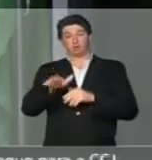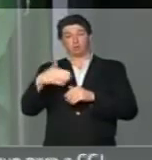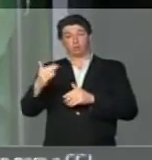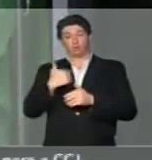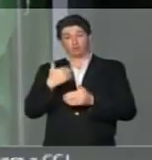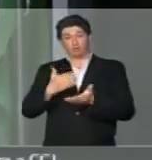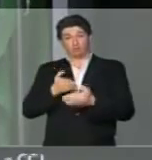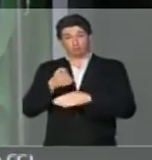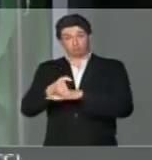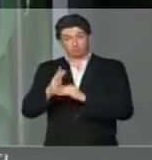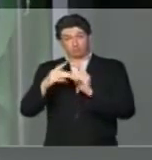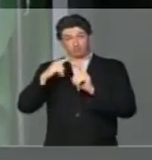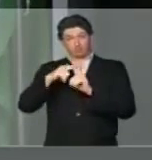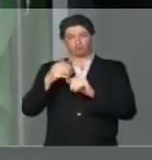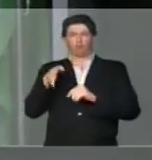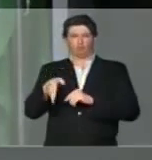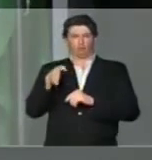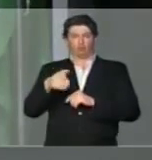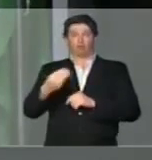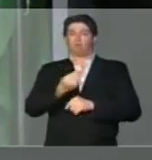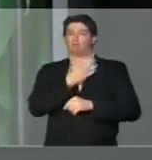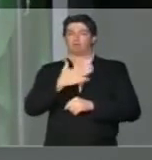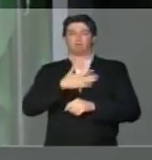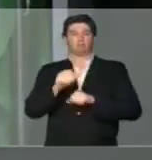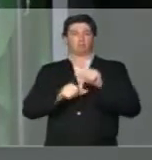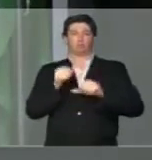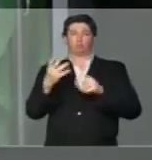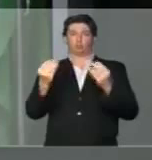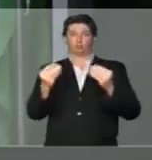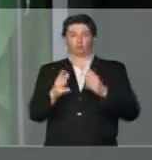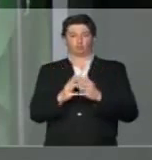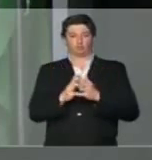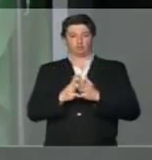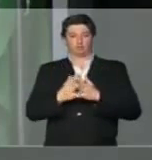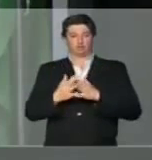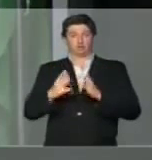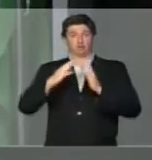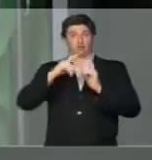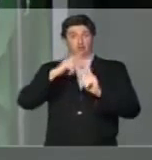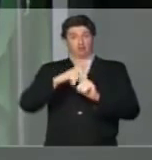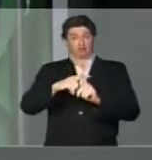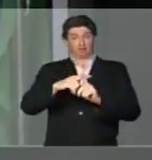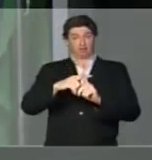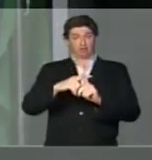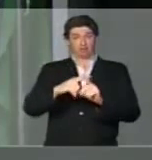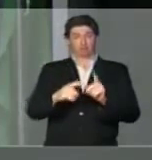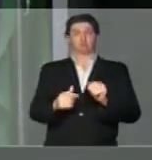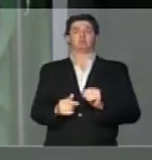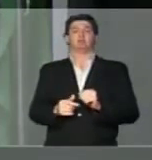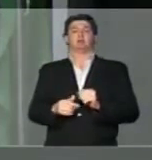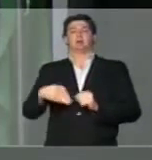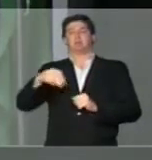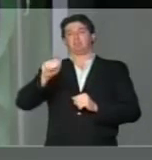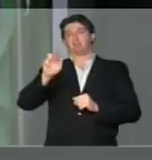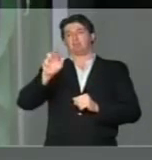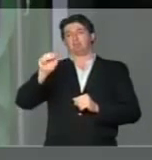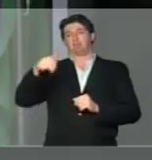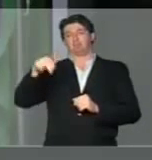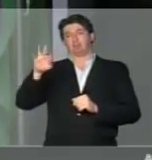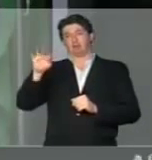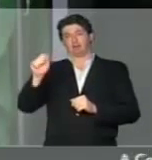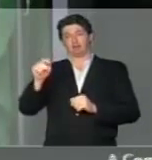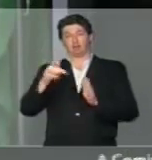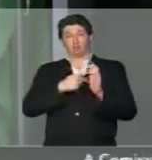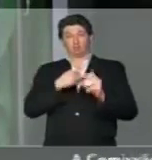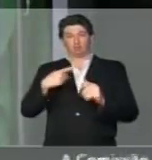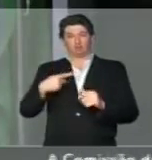em que eu tenho frequentado, minha vida tem mudado muito. A Igreja Cristã Maranata, o pastor da igreja, ele